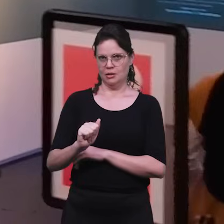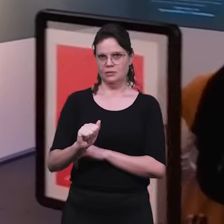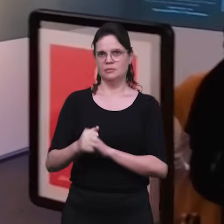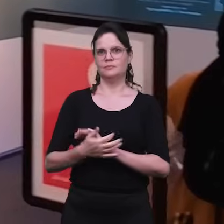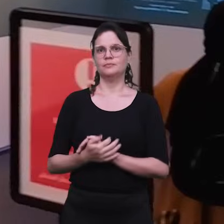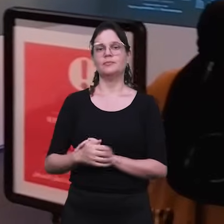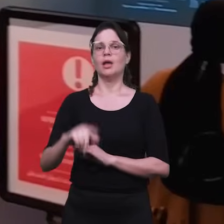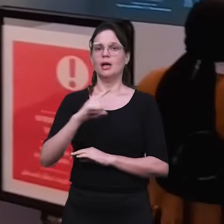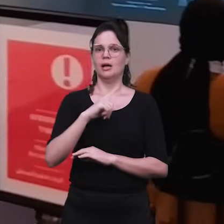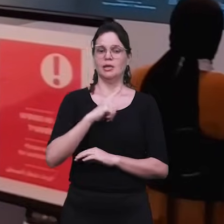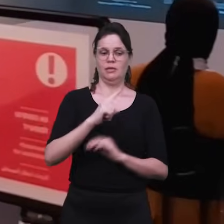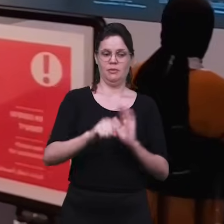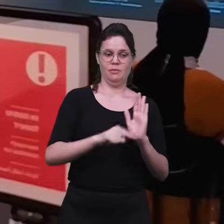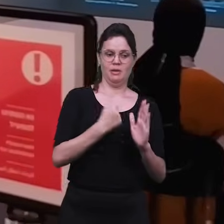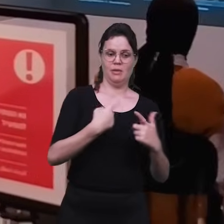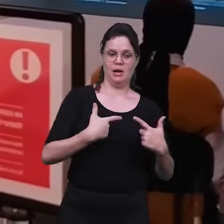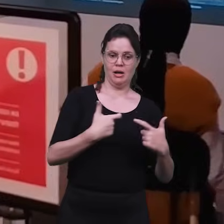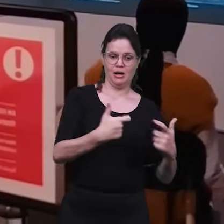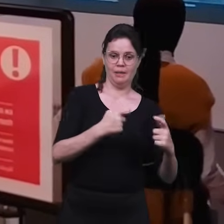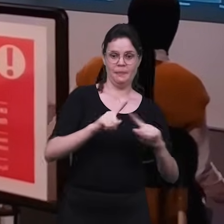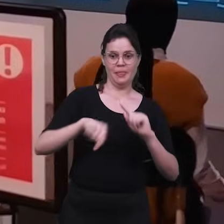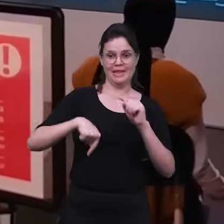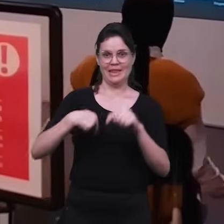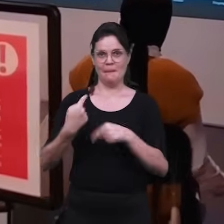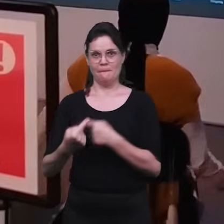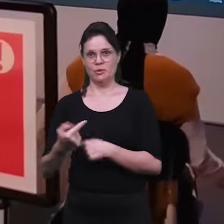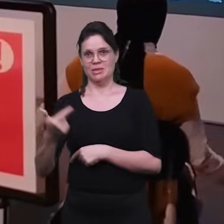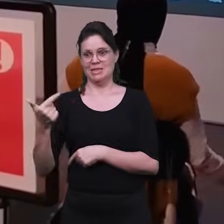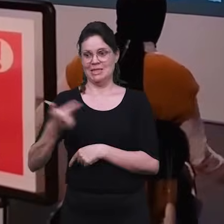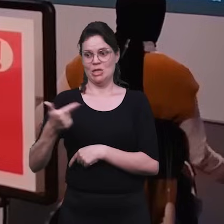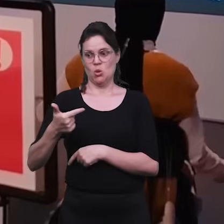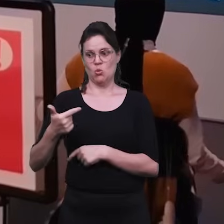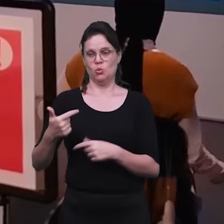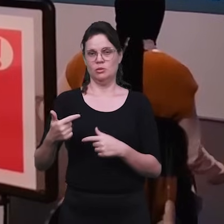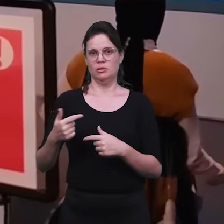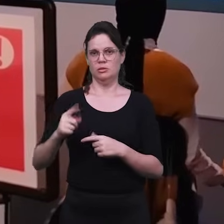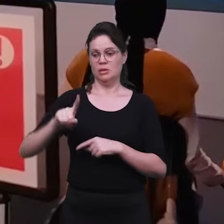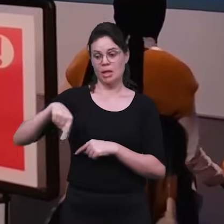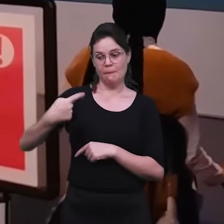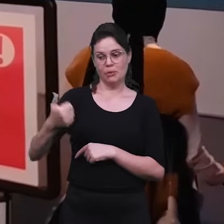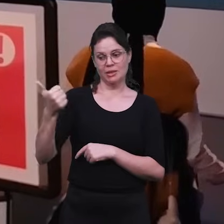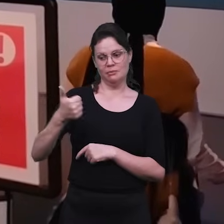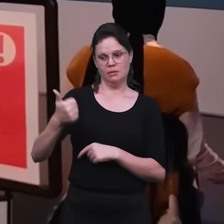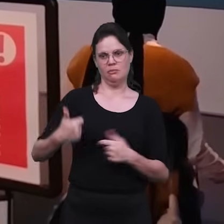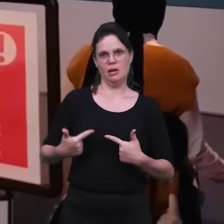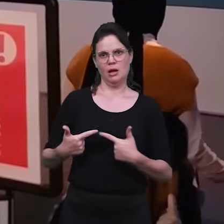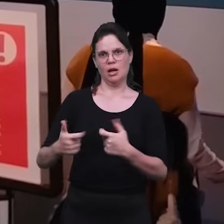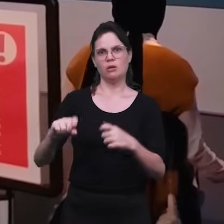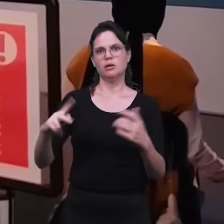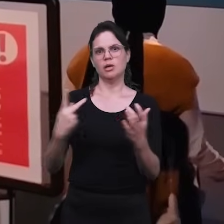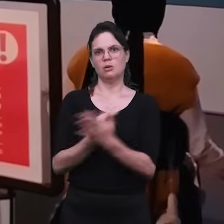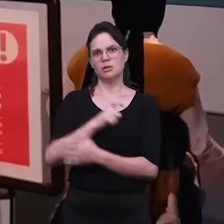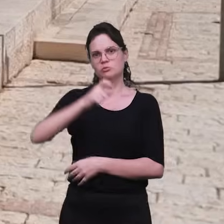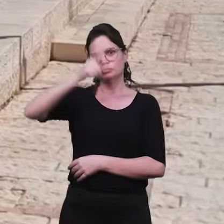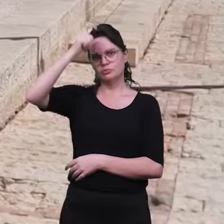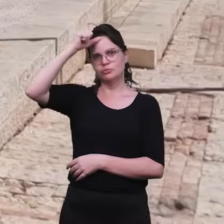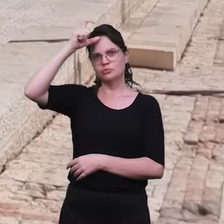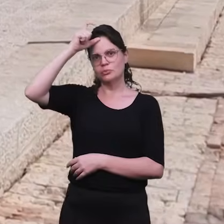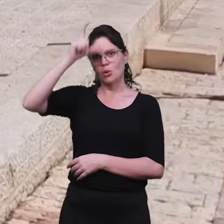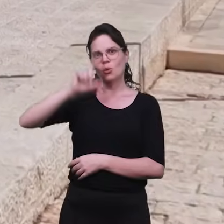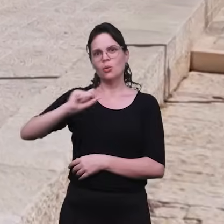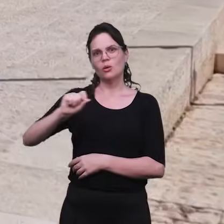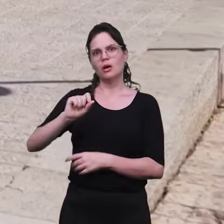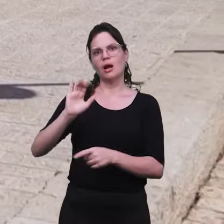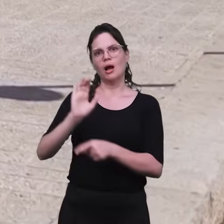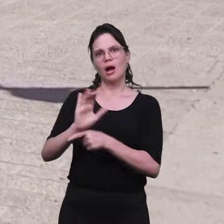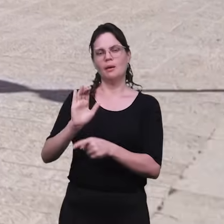a Primeira Guerra, a Turquia, ou seja, os otomanos, foram derrotados porque apoiaram